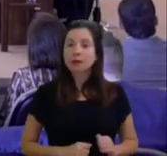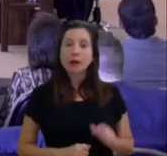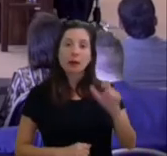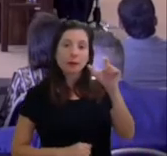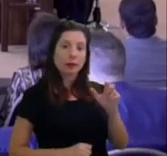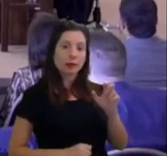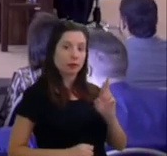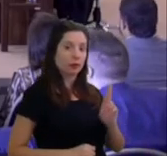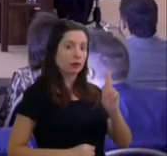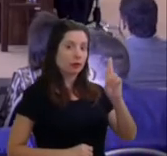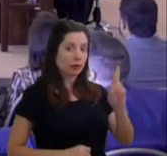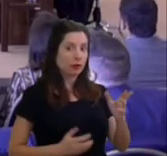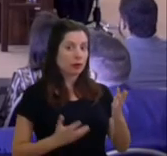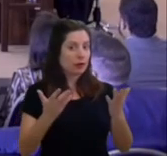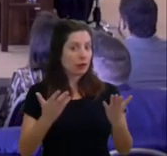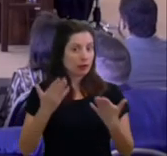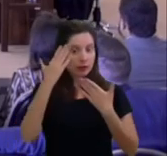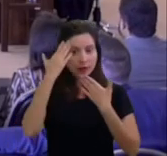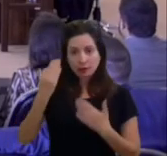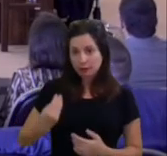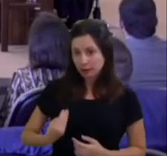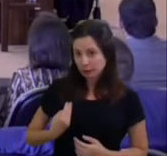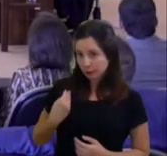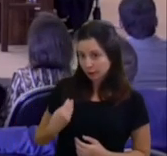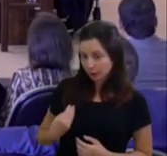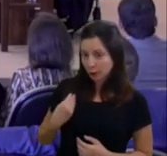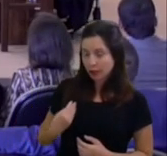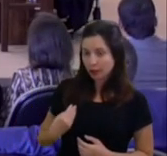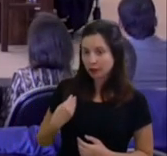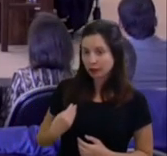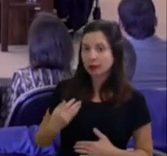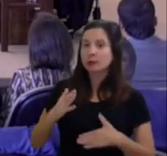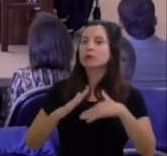Quero registrar a presença também do nosso corregedor eleitoral,